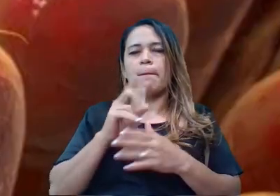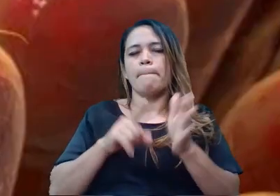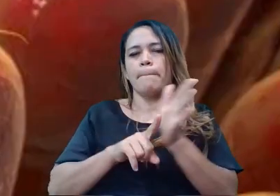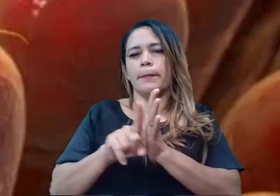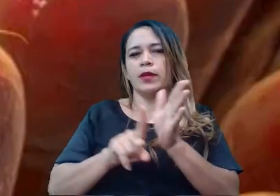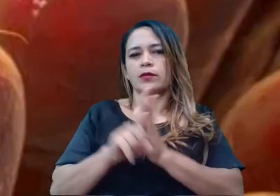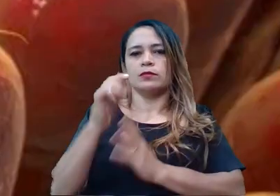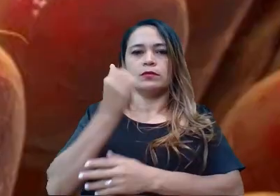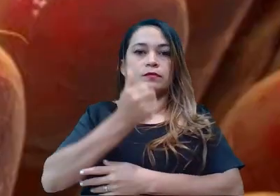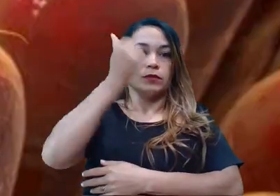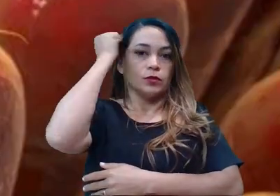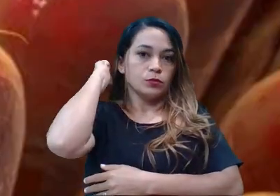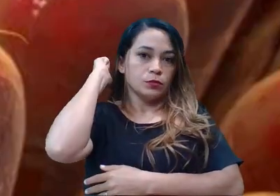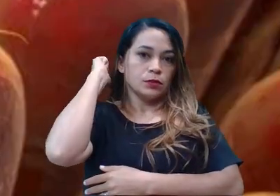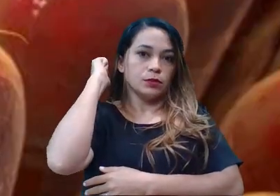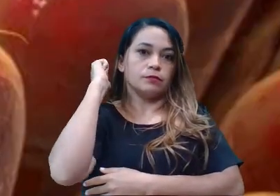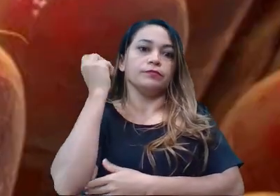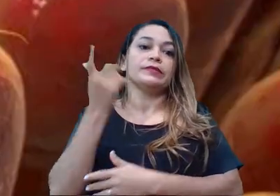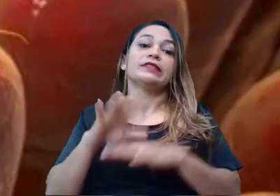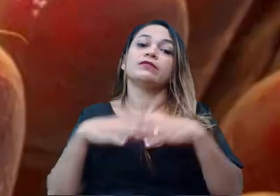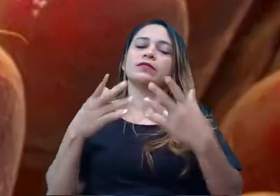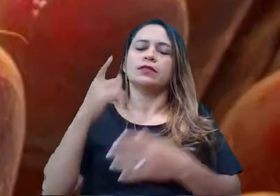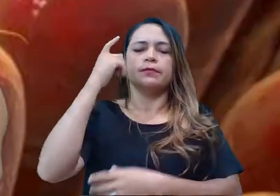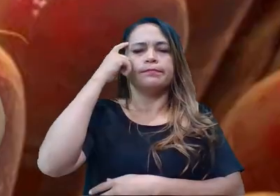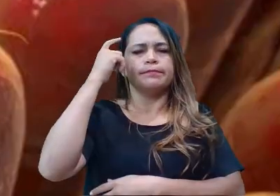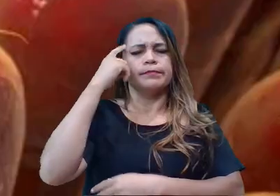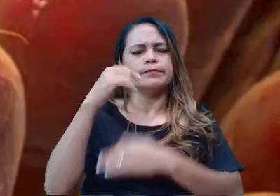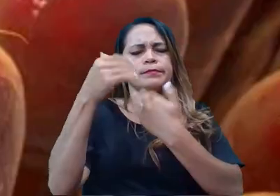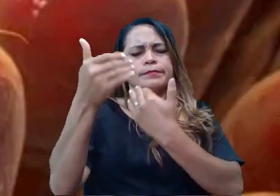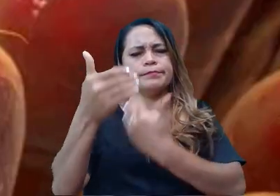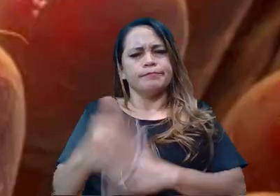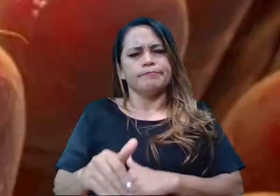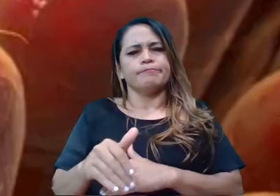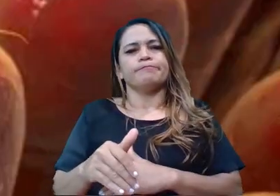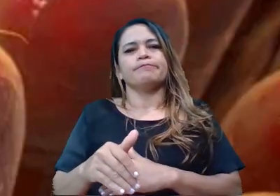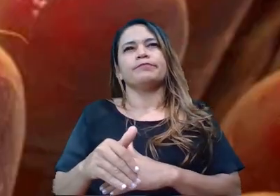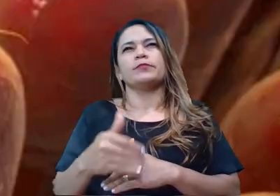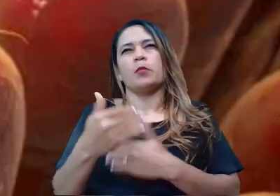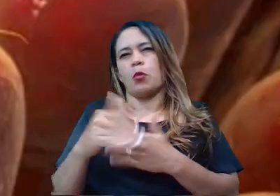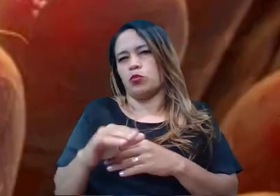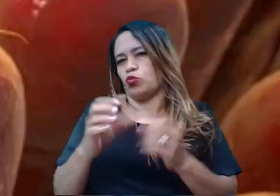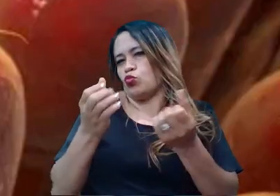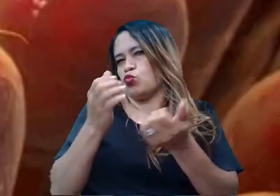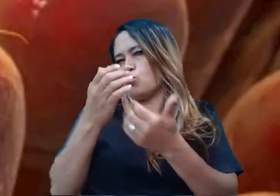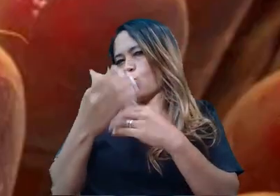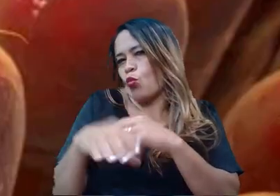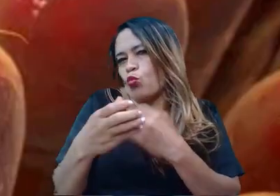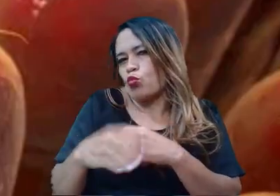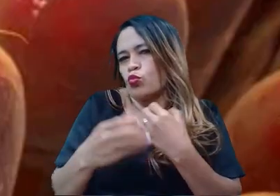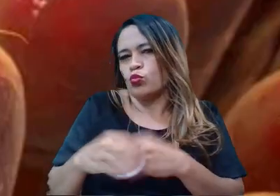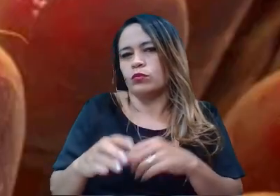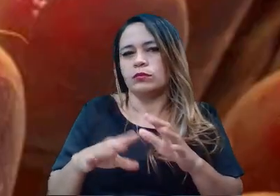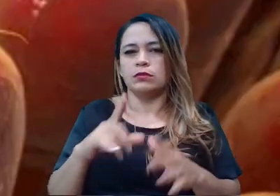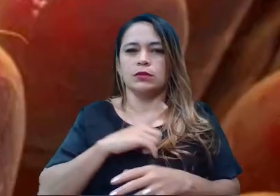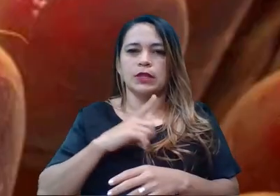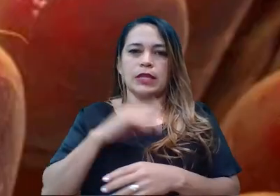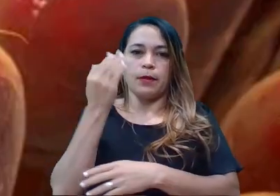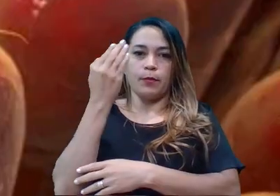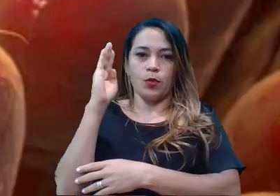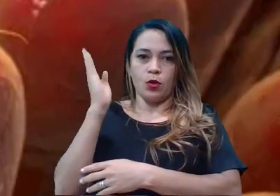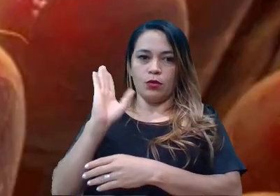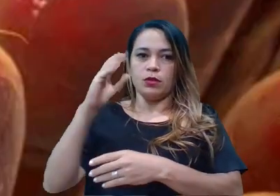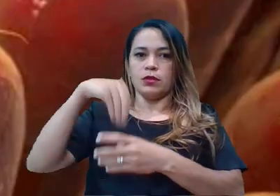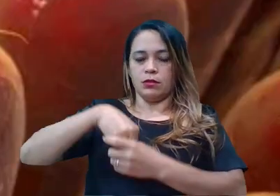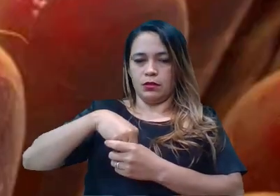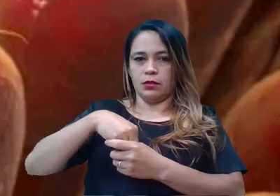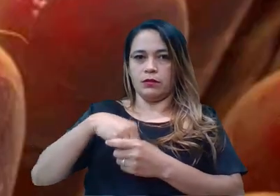provas de vestibular. Então, se você pensa em fazer uma prova de um vestibular, a prova de algum concurso, onde tem a biologia